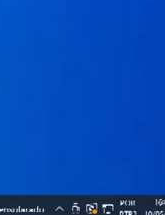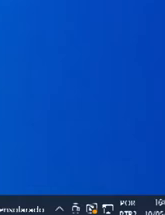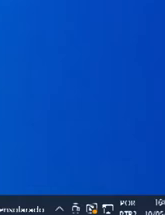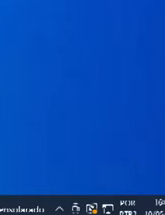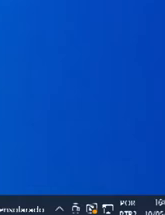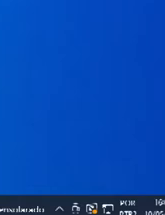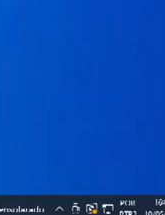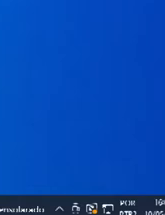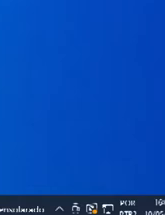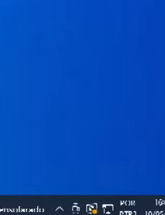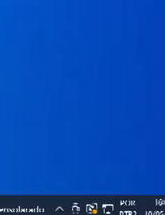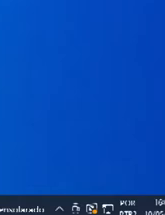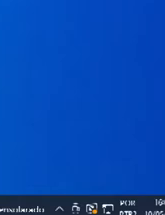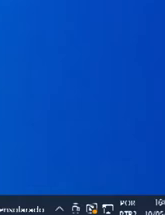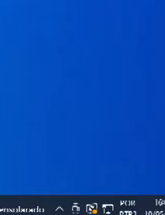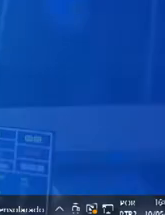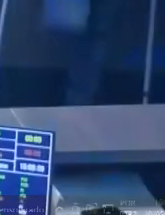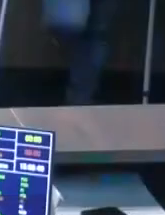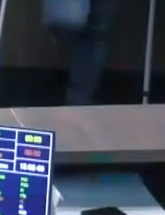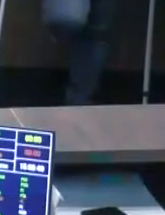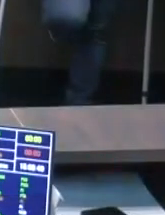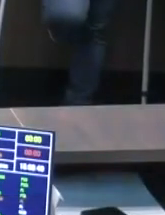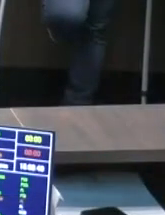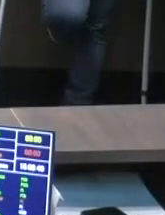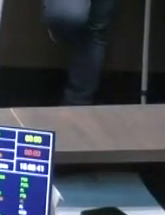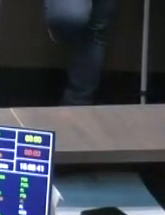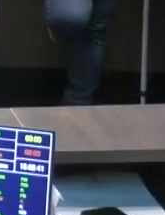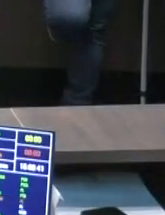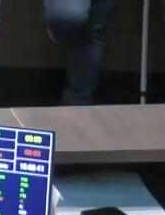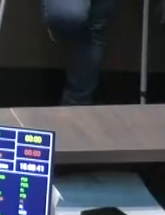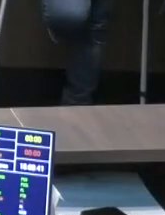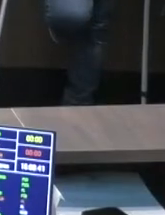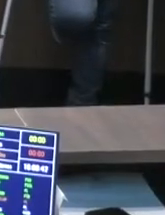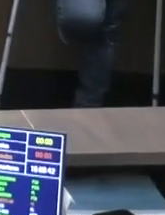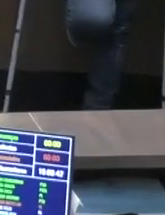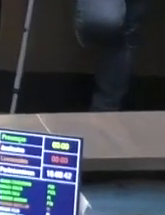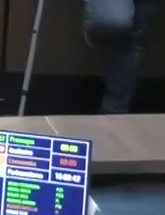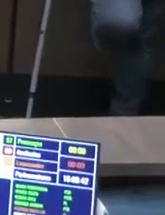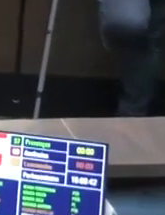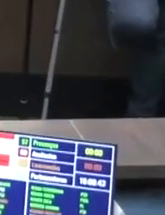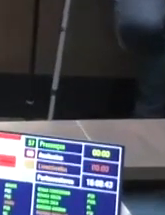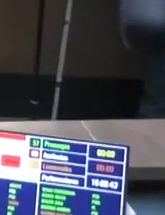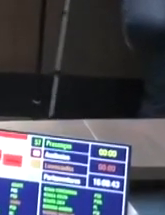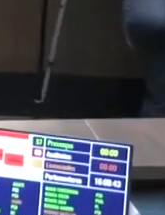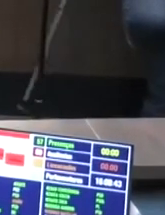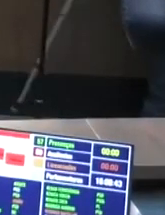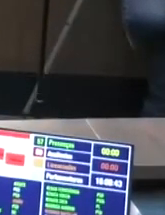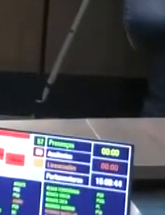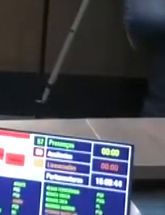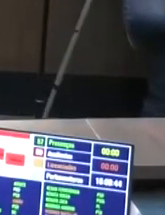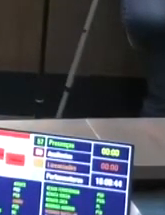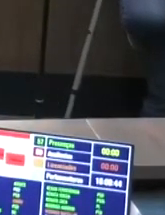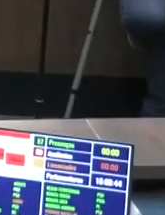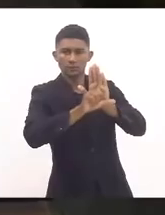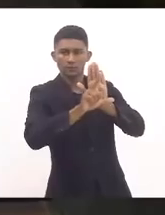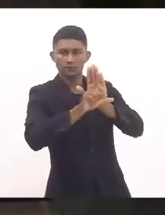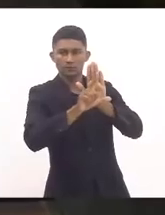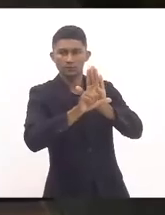deputados, na sua ementa, no seu título, diz o seguinte: altera a Lei